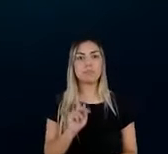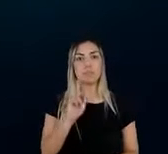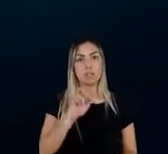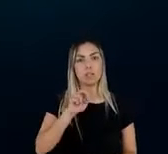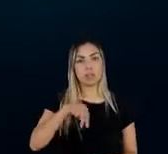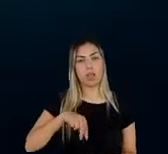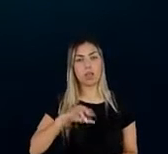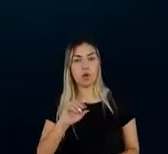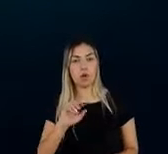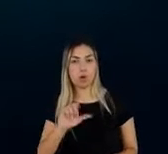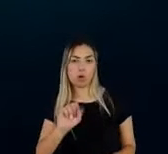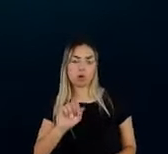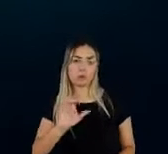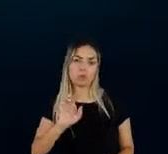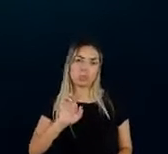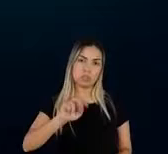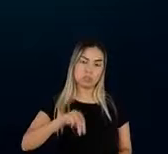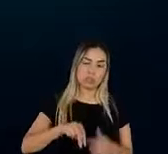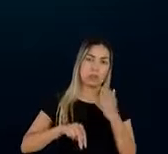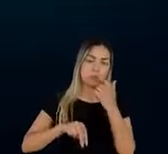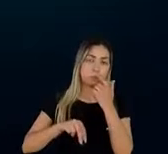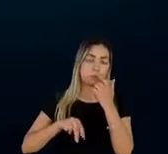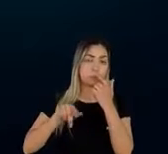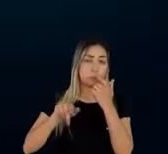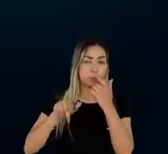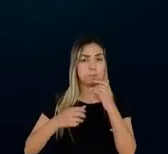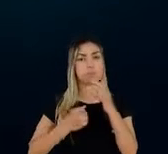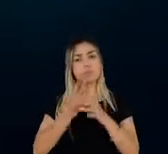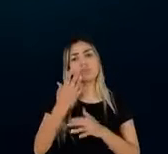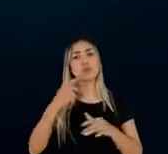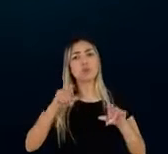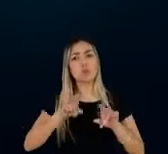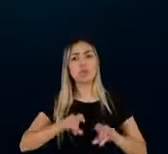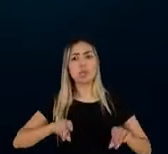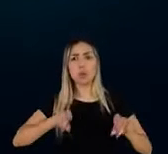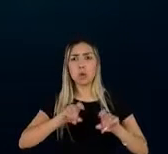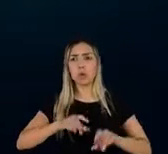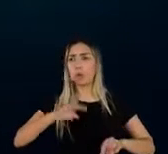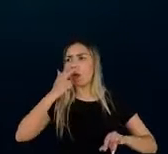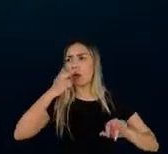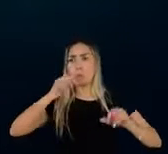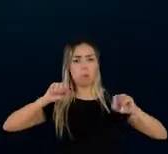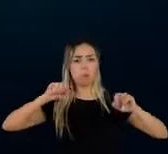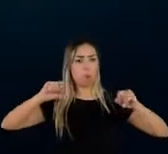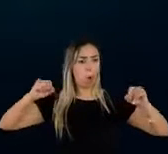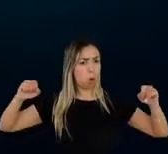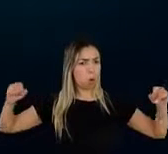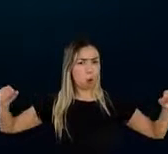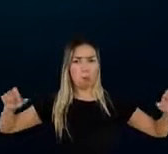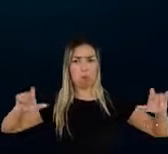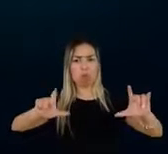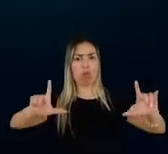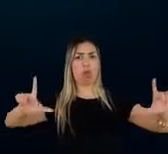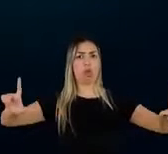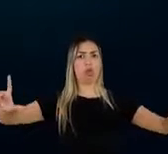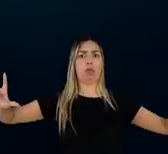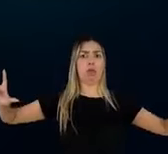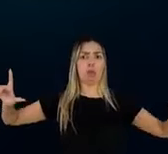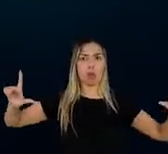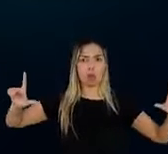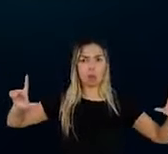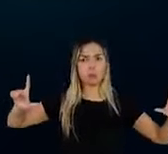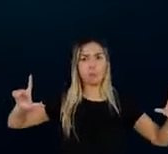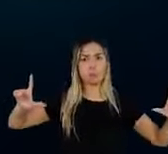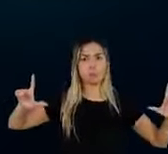que os computadores que ocupavam ali uma sala inteira às vezes até um prédio né e o que é